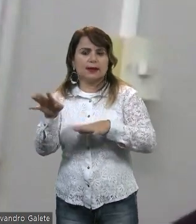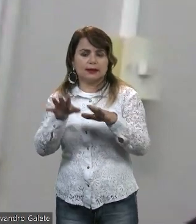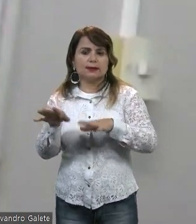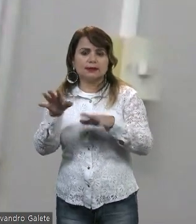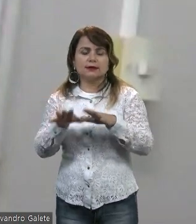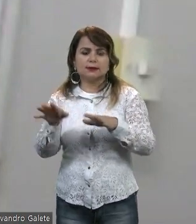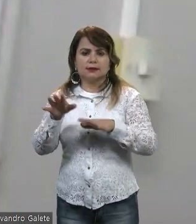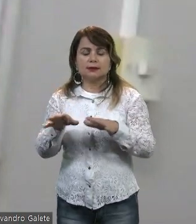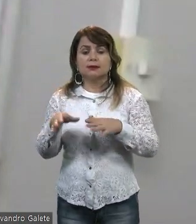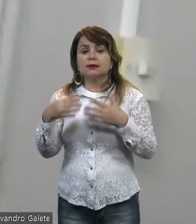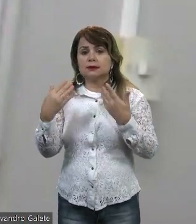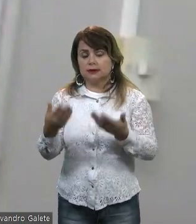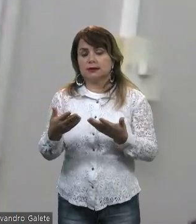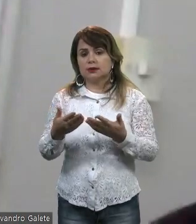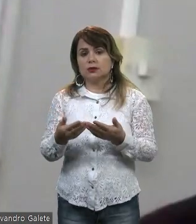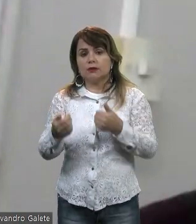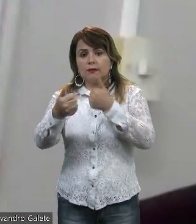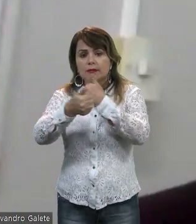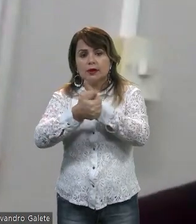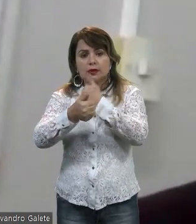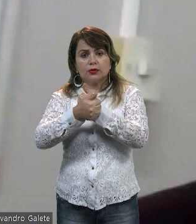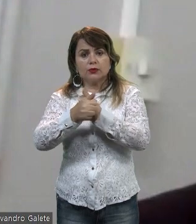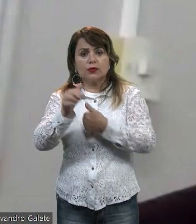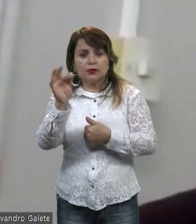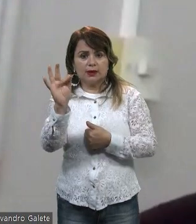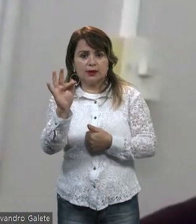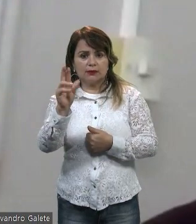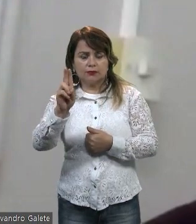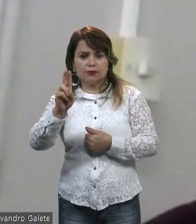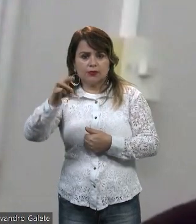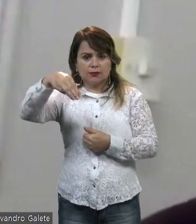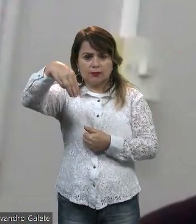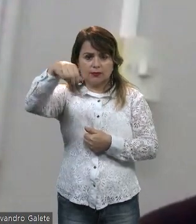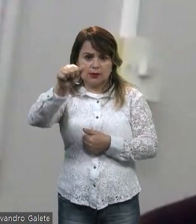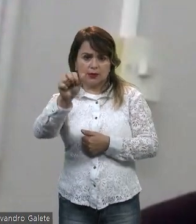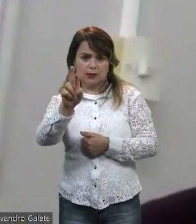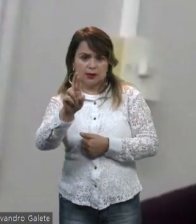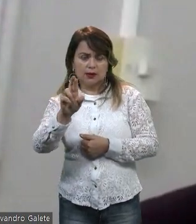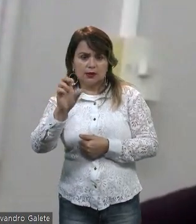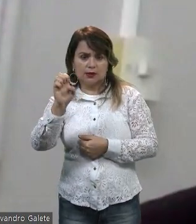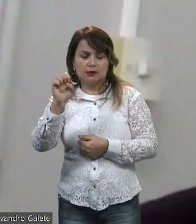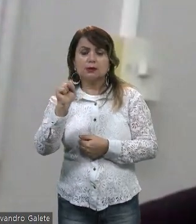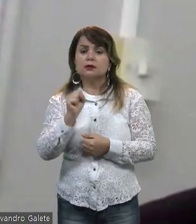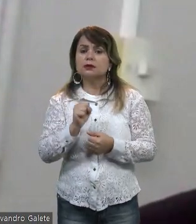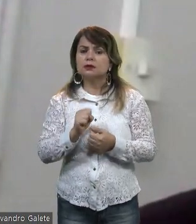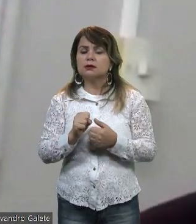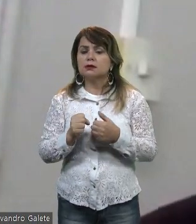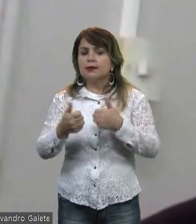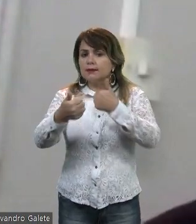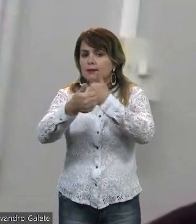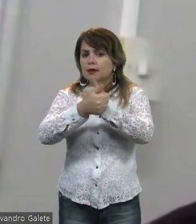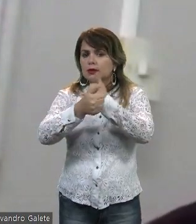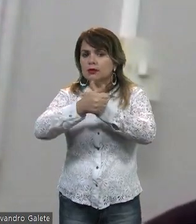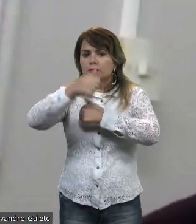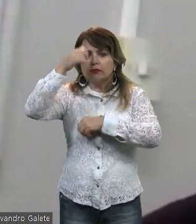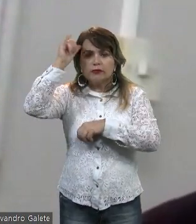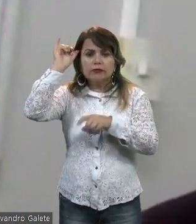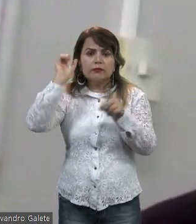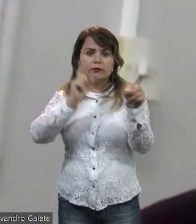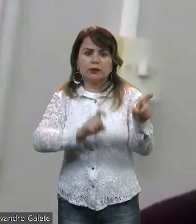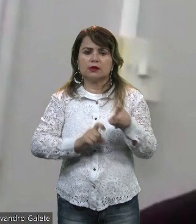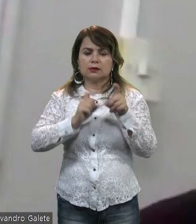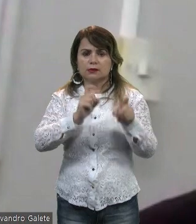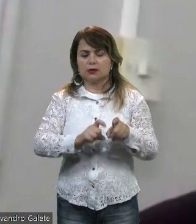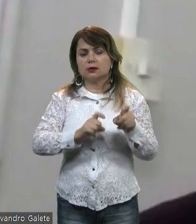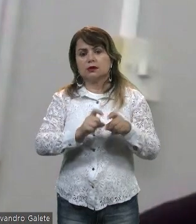no seu entorno, próximo a Fumares, e dando a volta lá pela Fazenda Santa Emília, a prefeitura fez o acesso para que